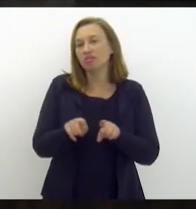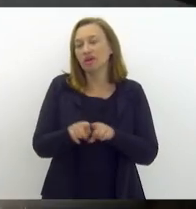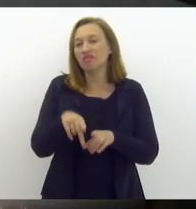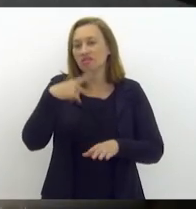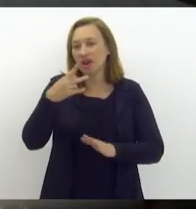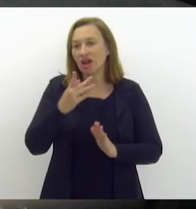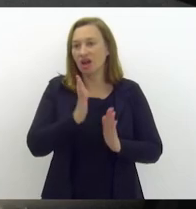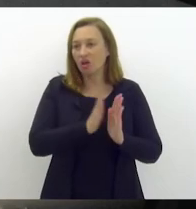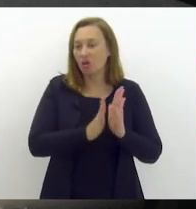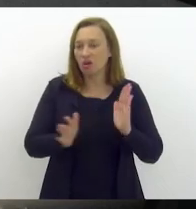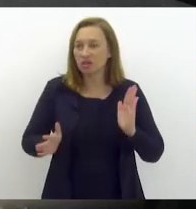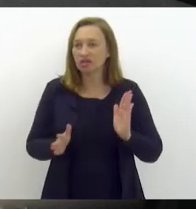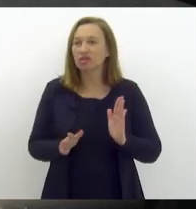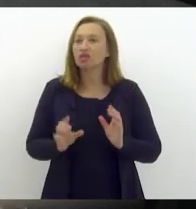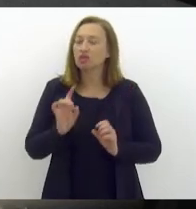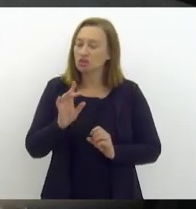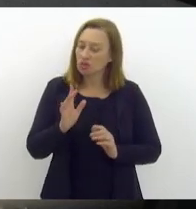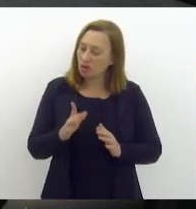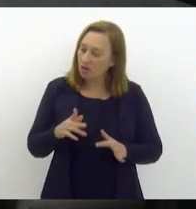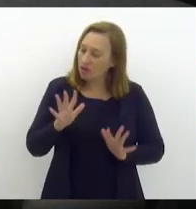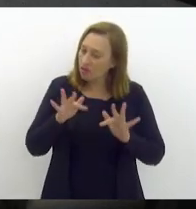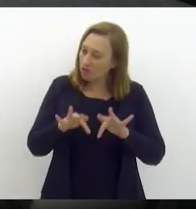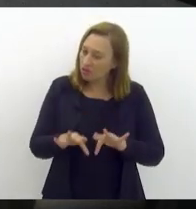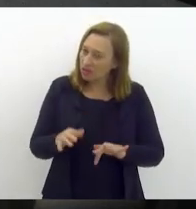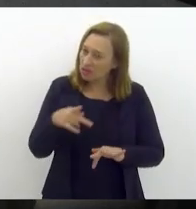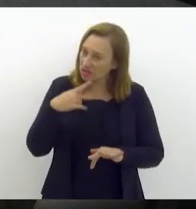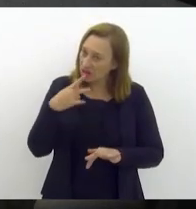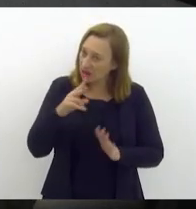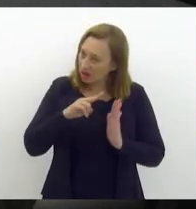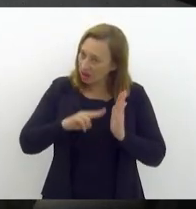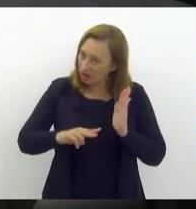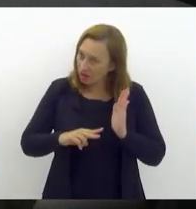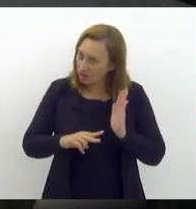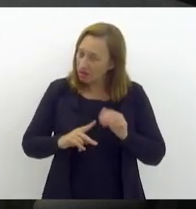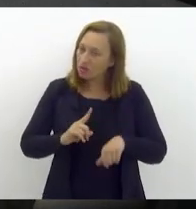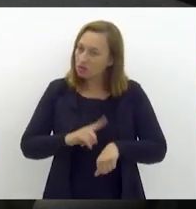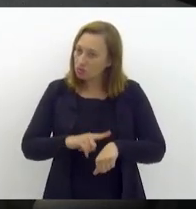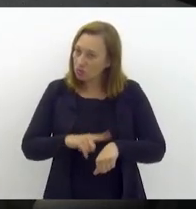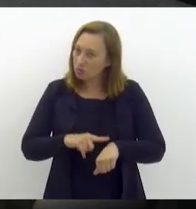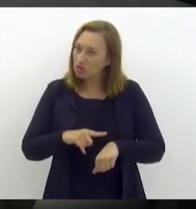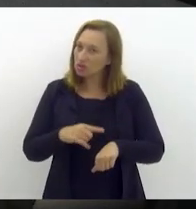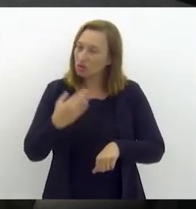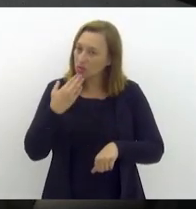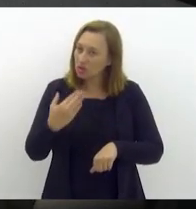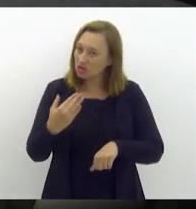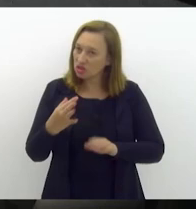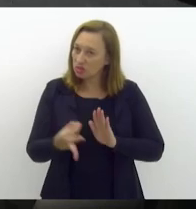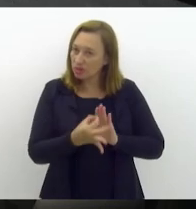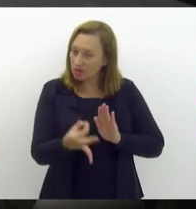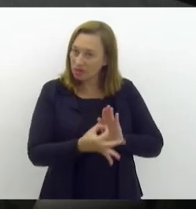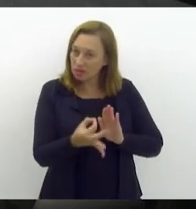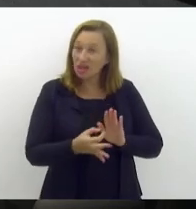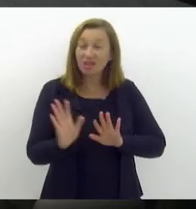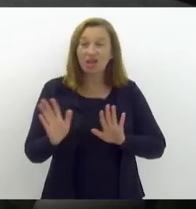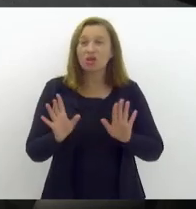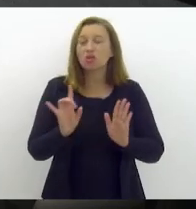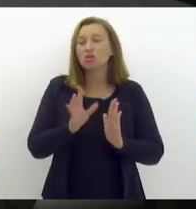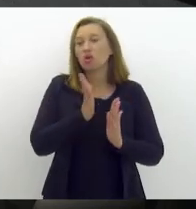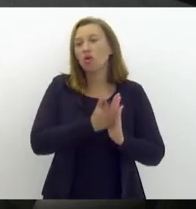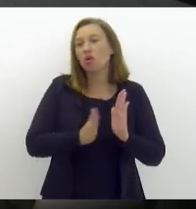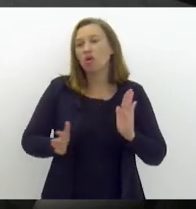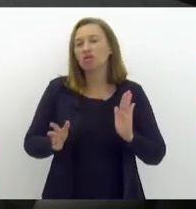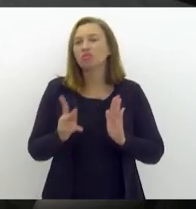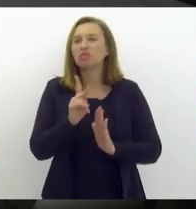de ordem. Só termino de ler aqui, no momento do que eu chamar os pareceres. Só para... É questão de ordem